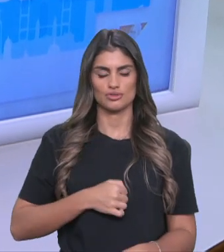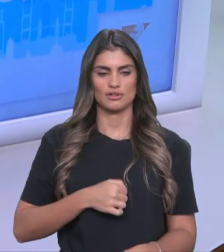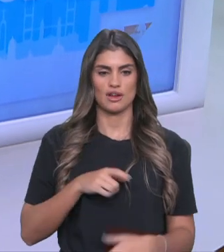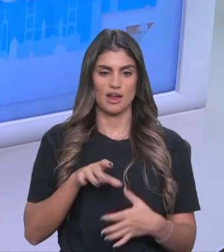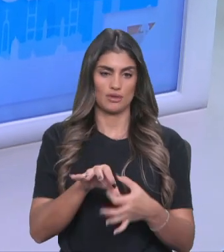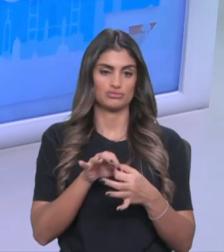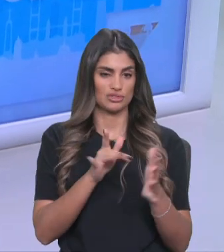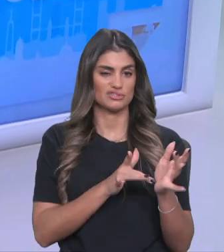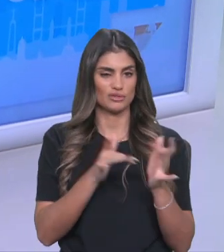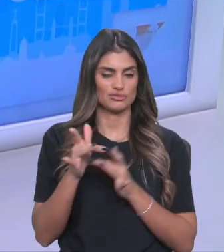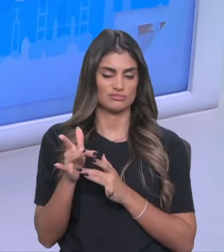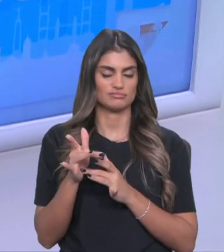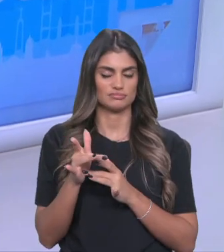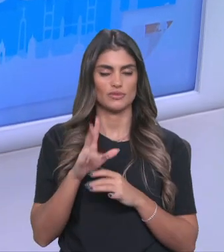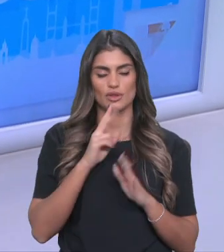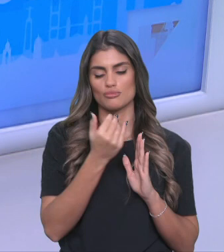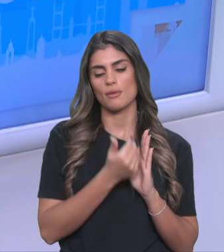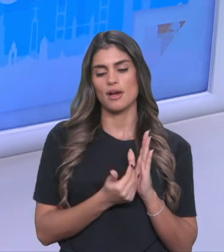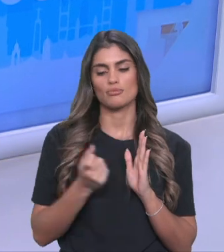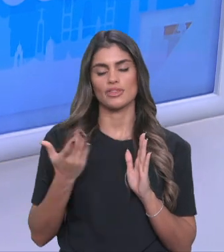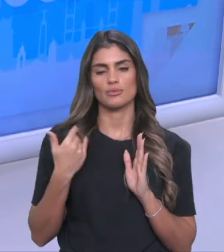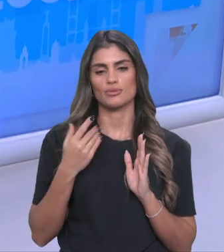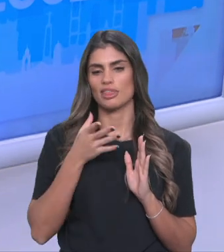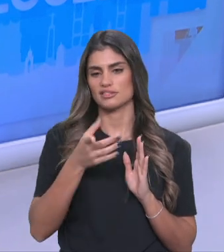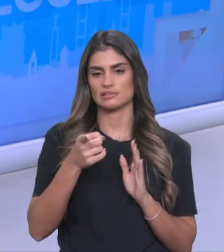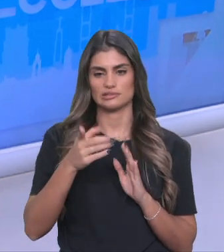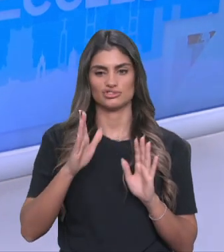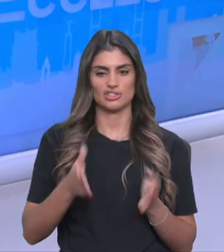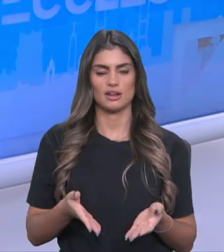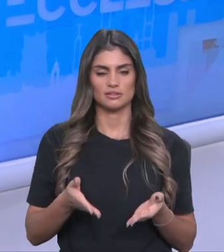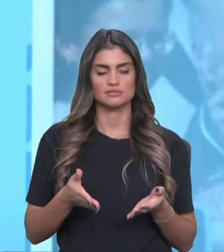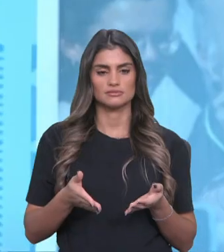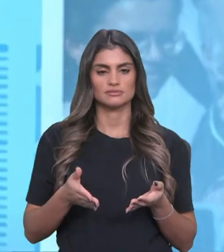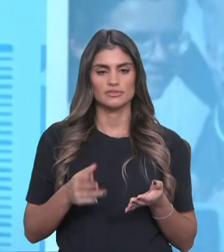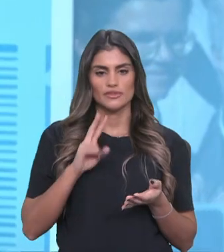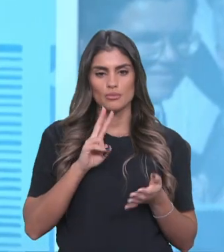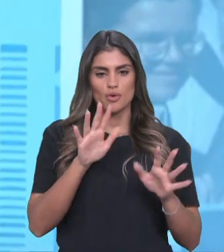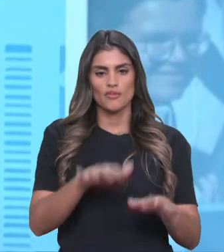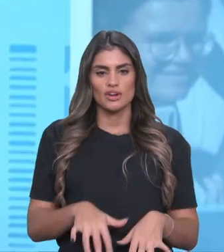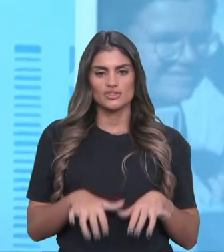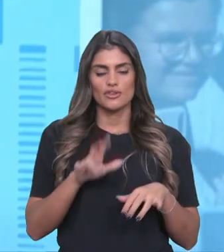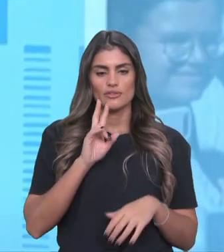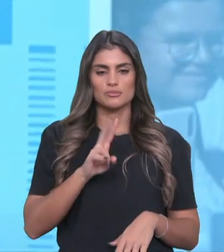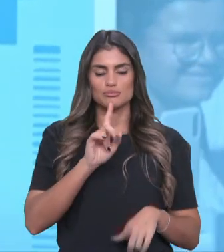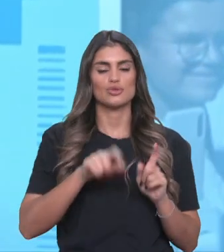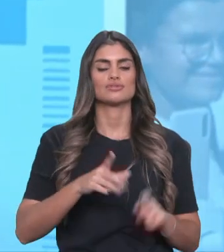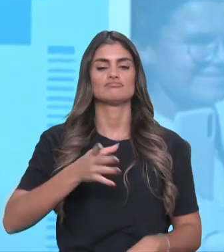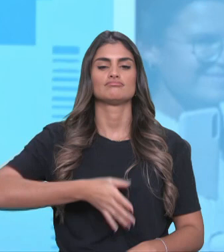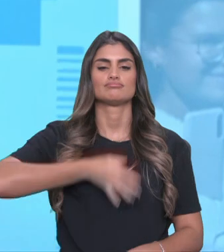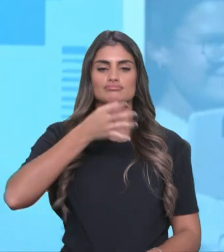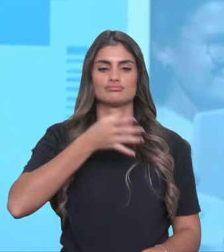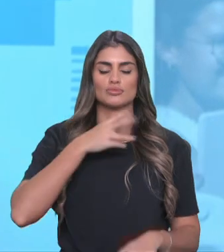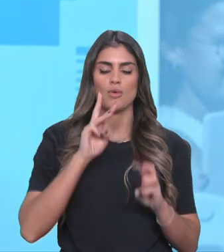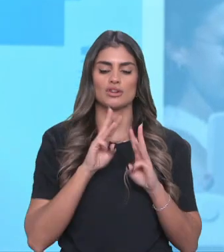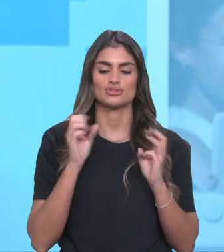aliás, como há pouco já foi avançando o Dom José Cordeiro, vemos conferências, vemos testemunhos, vemos